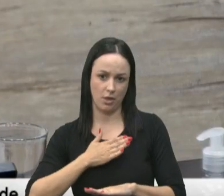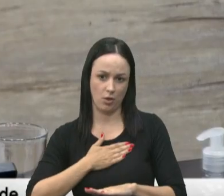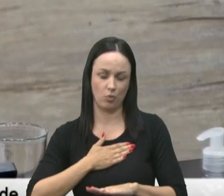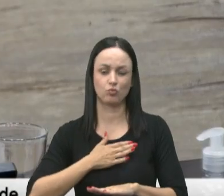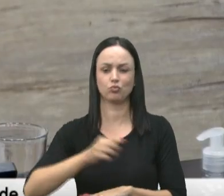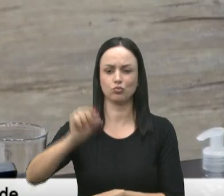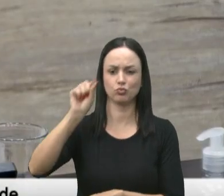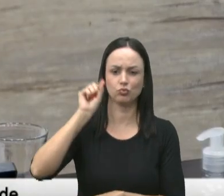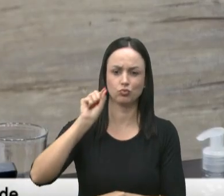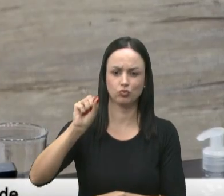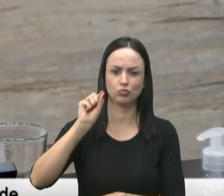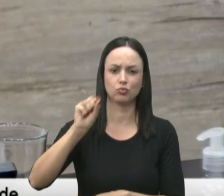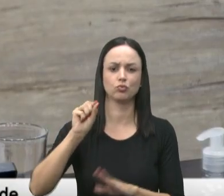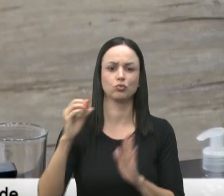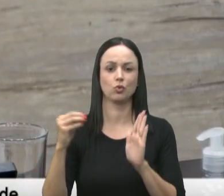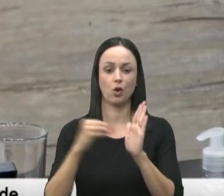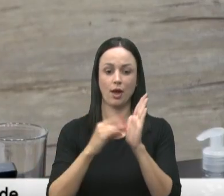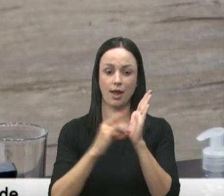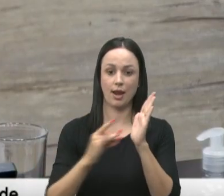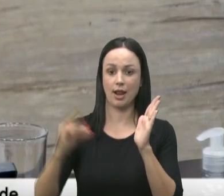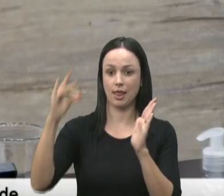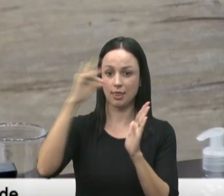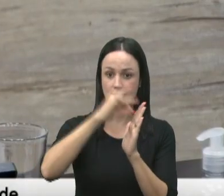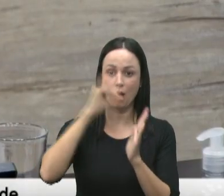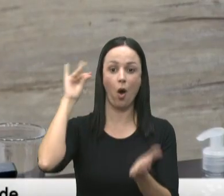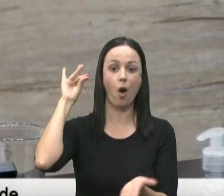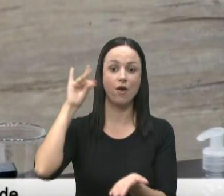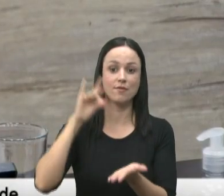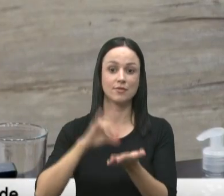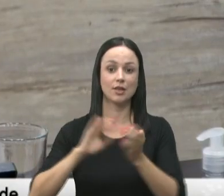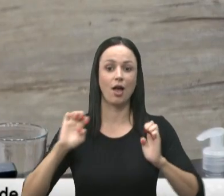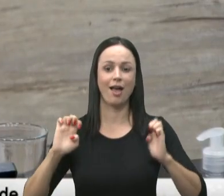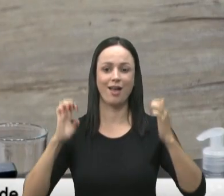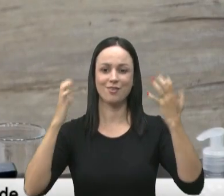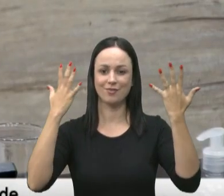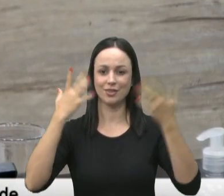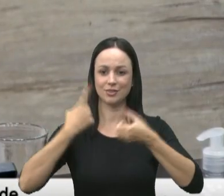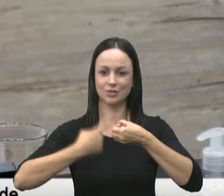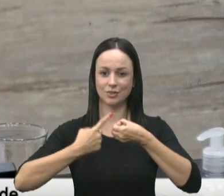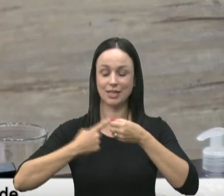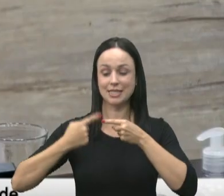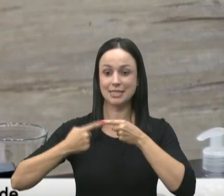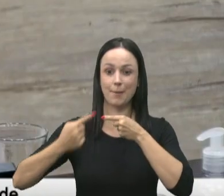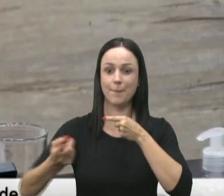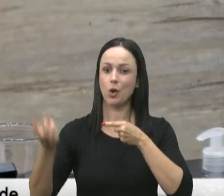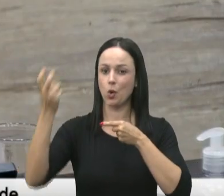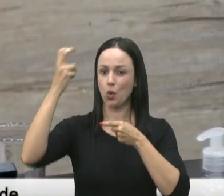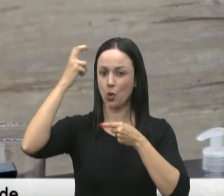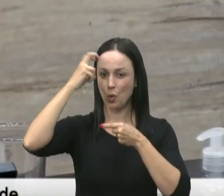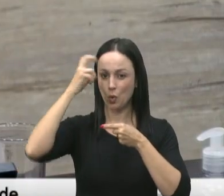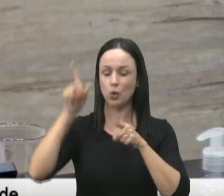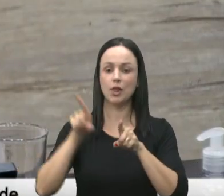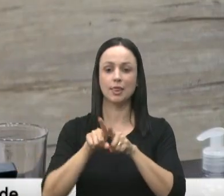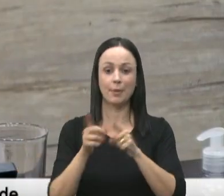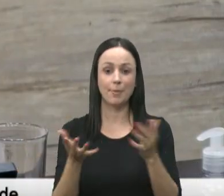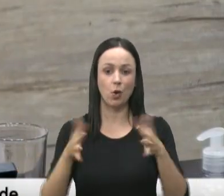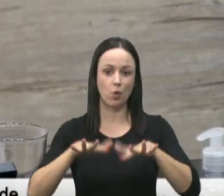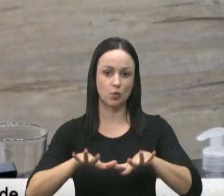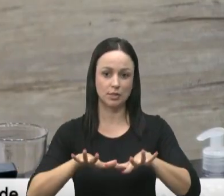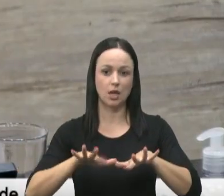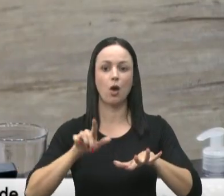de instituir no calendário oficial de eventos do município de Jaú a Semana Cultural e de Inclusão da